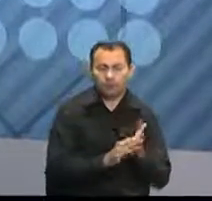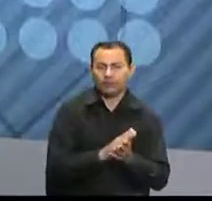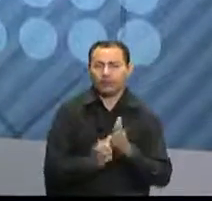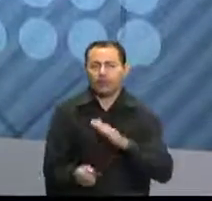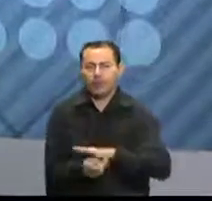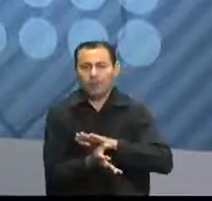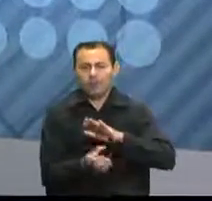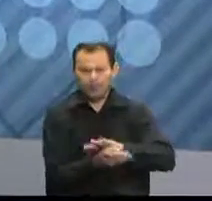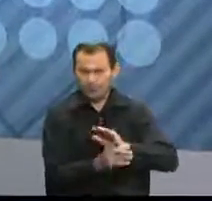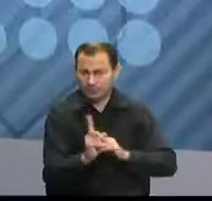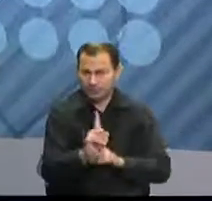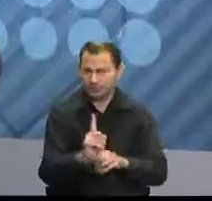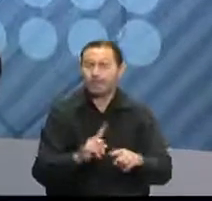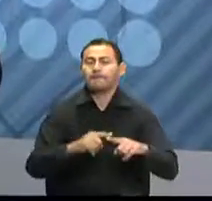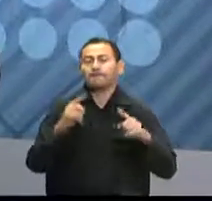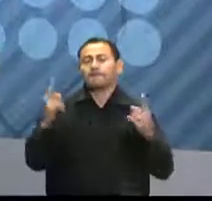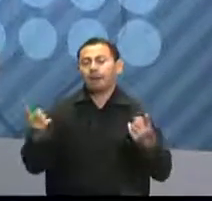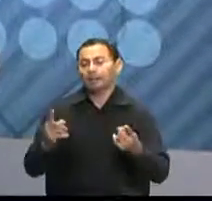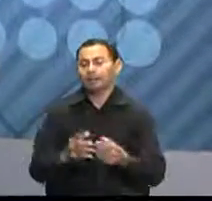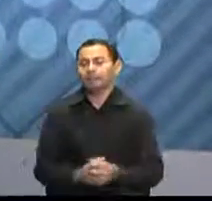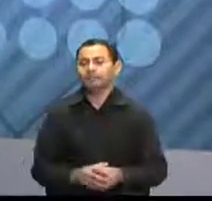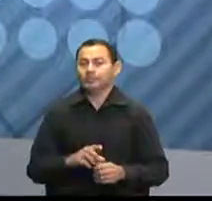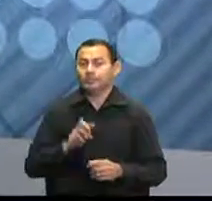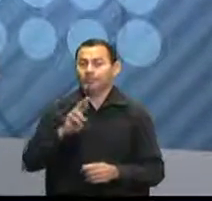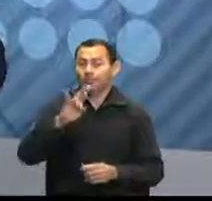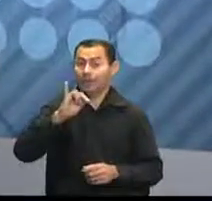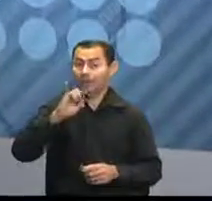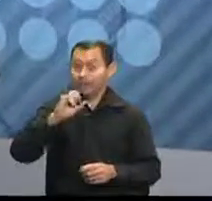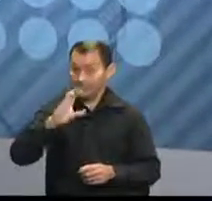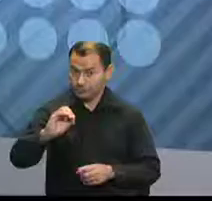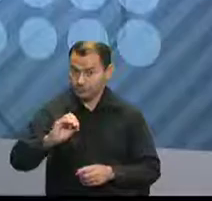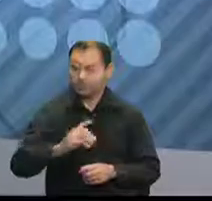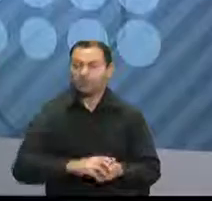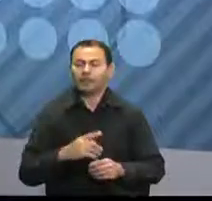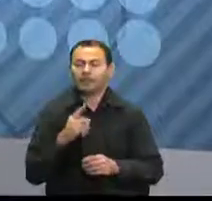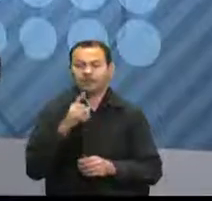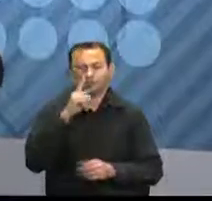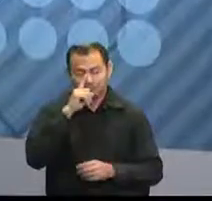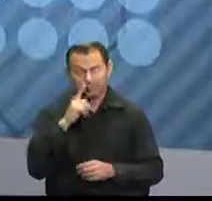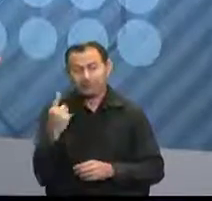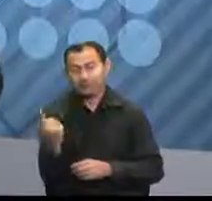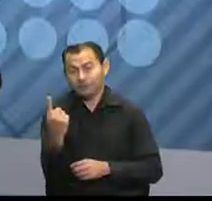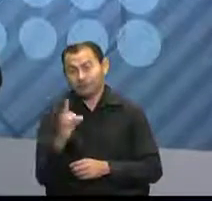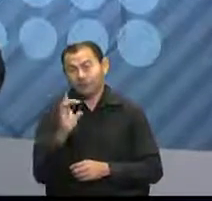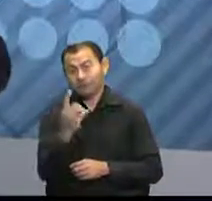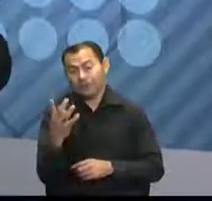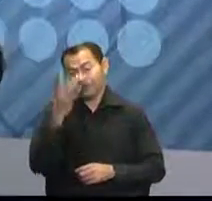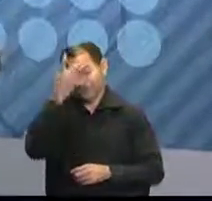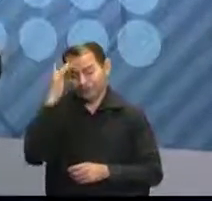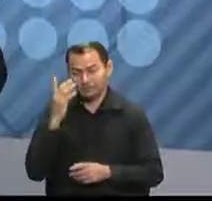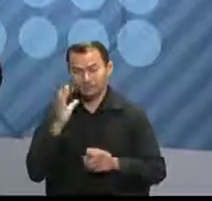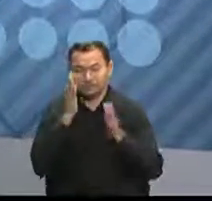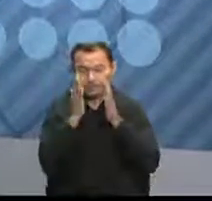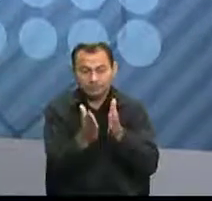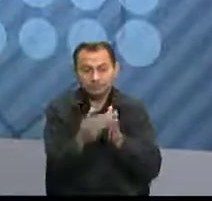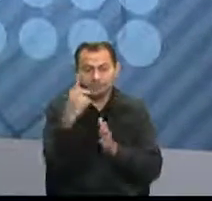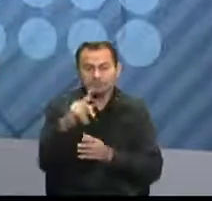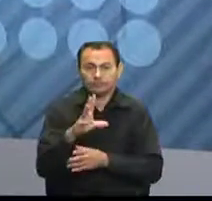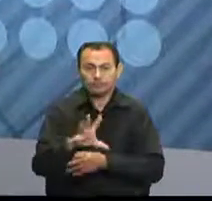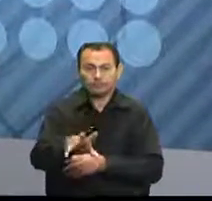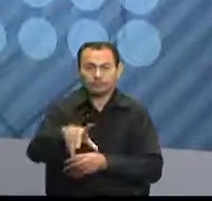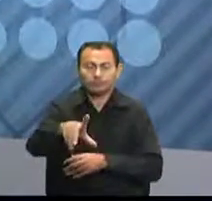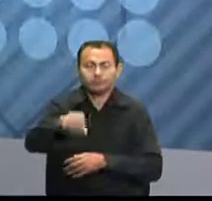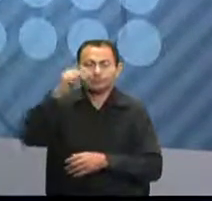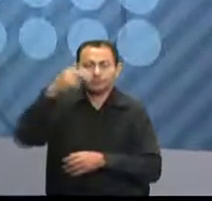corrupção porém a questão do risco individual de cada investidor está direcionada à sua tomada